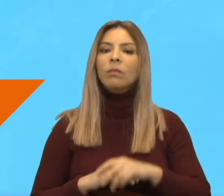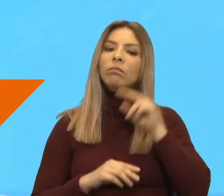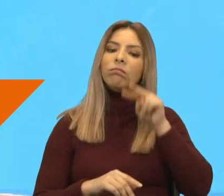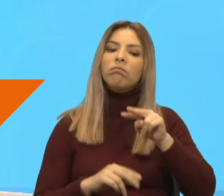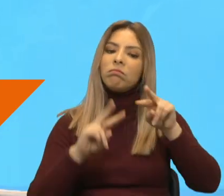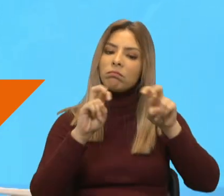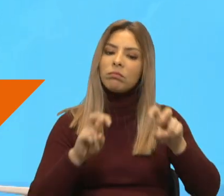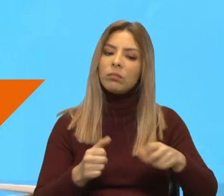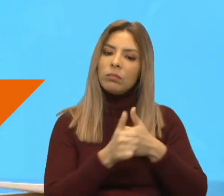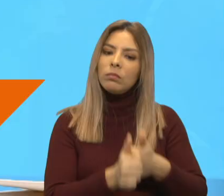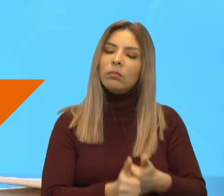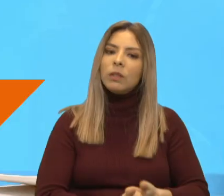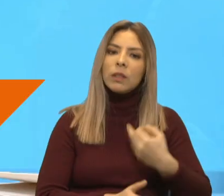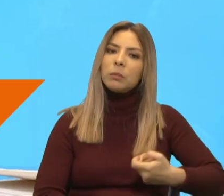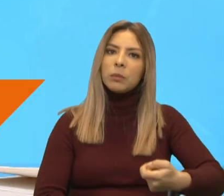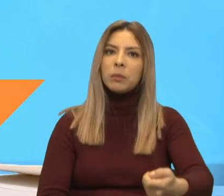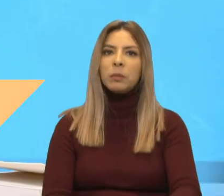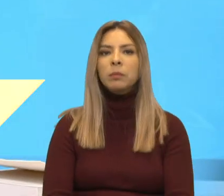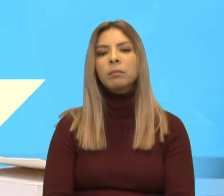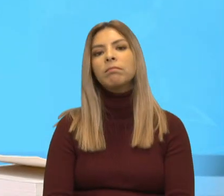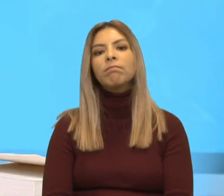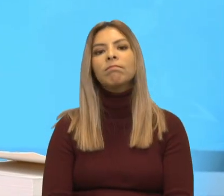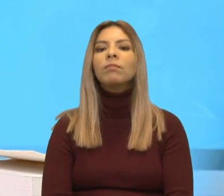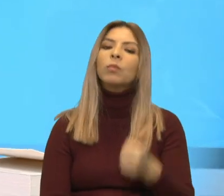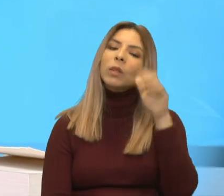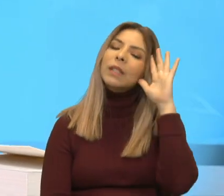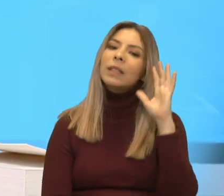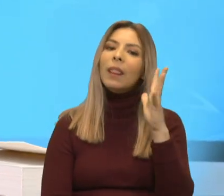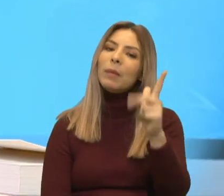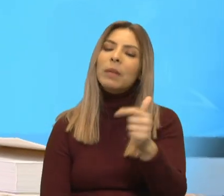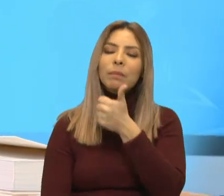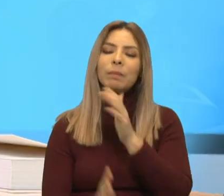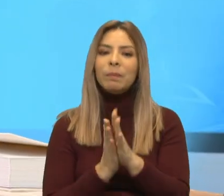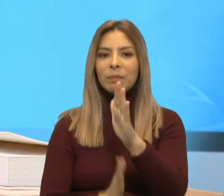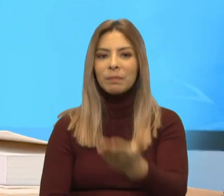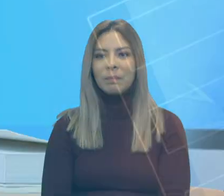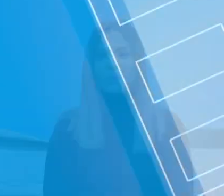a informação que partilhamos consigo a cada momento. Votos de uma ótima tarde e até amanhã, se Deus quiser.